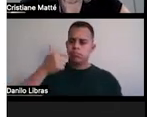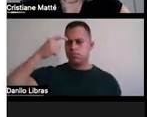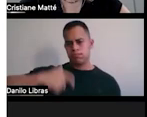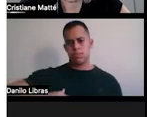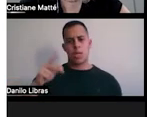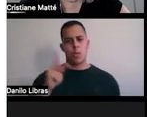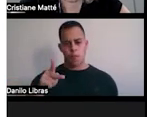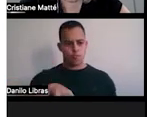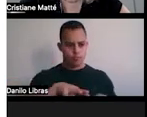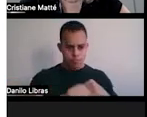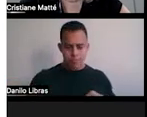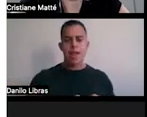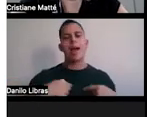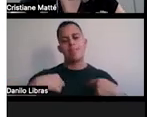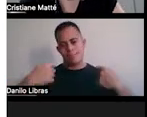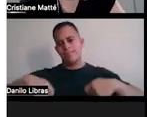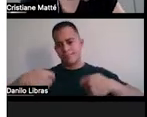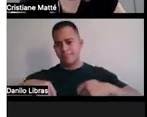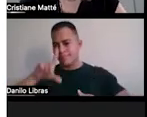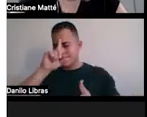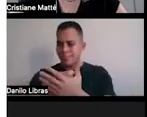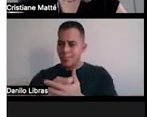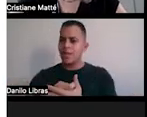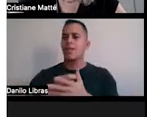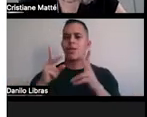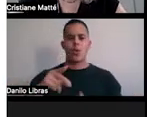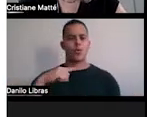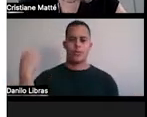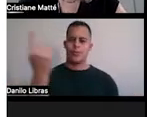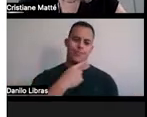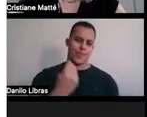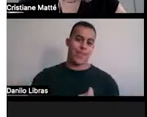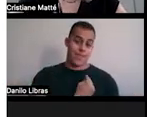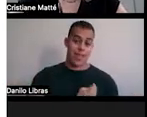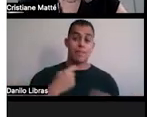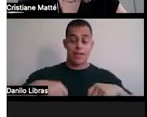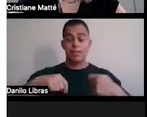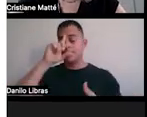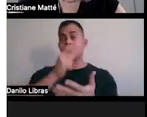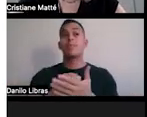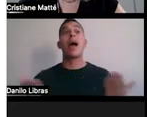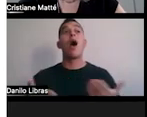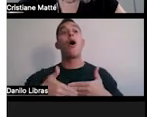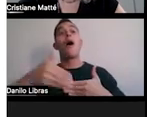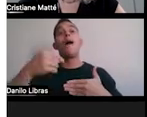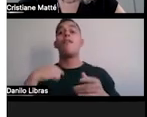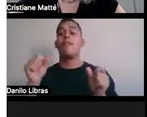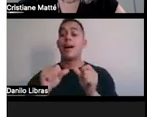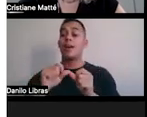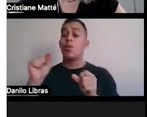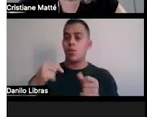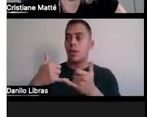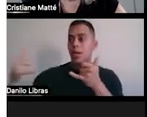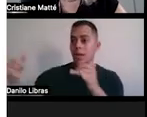independente, eu precisei tomar uma decisão que todo mundo, né, chega um momento da vida em que tem que tomar, e o que que eu vou fazer agora, né, qual a linha de pesquisa eu vou